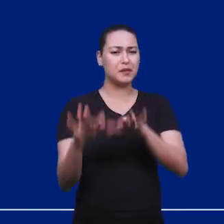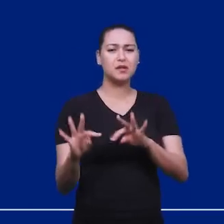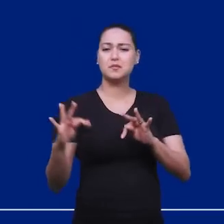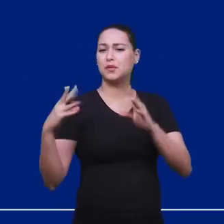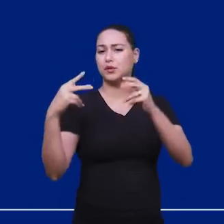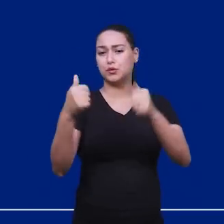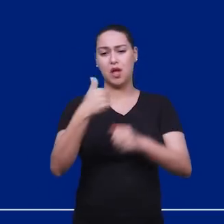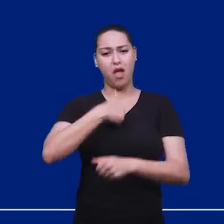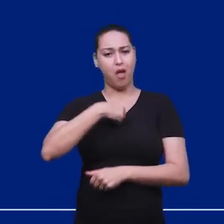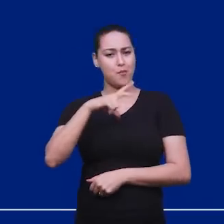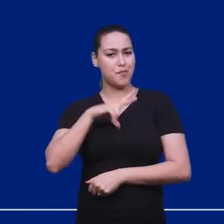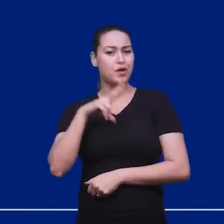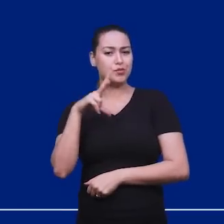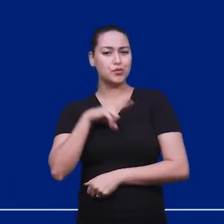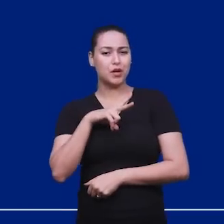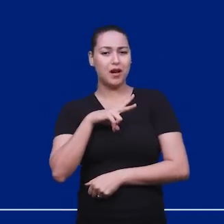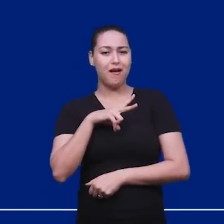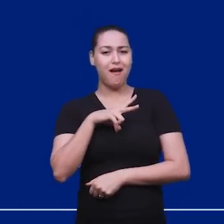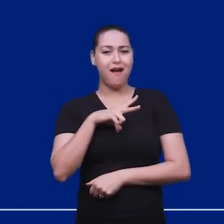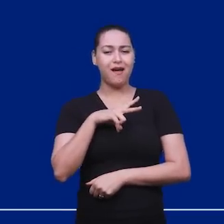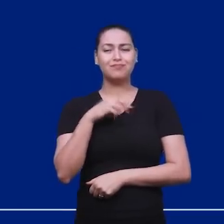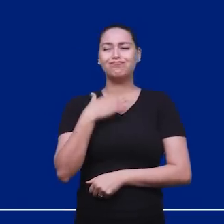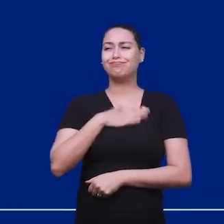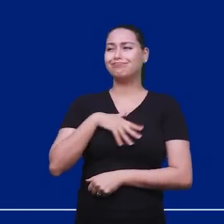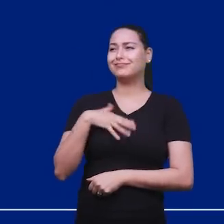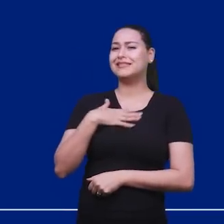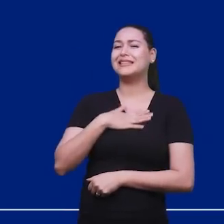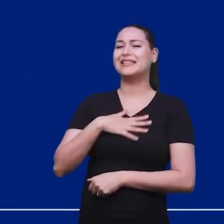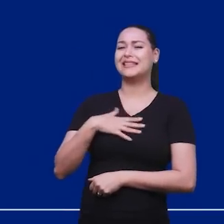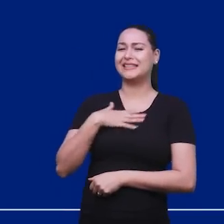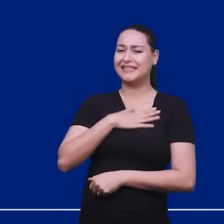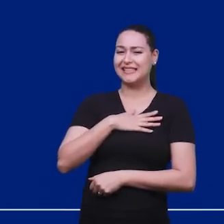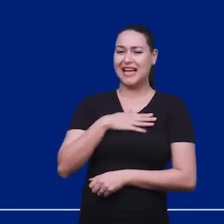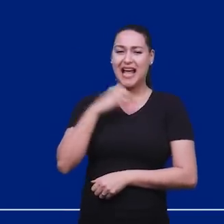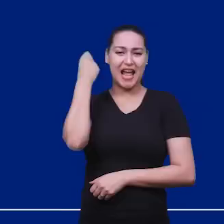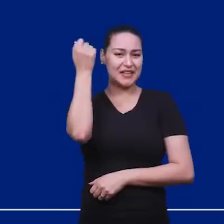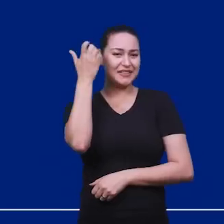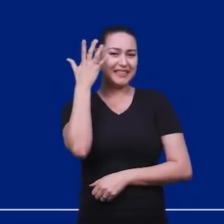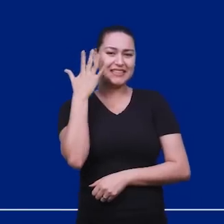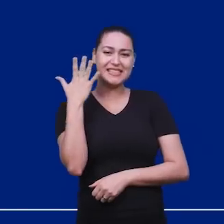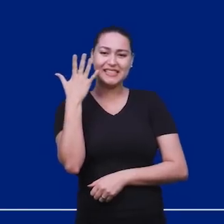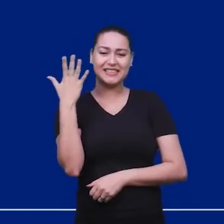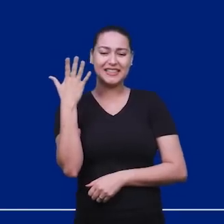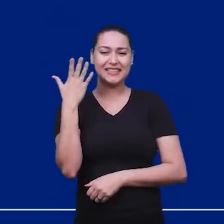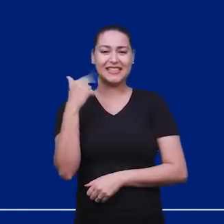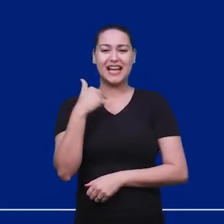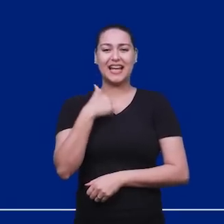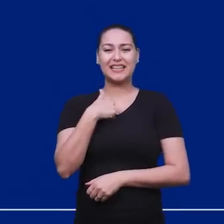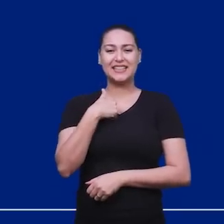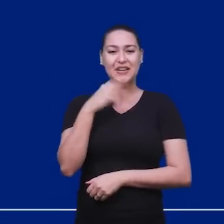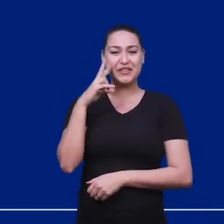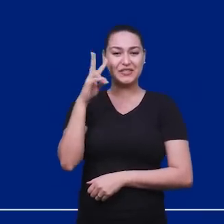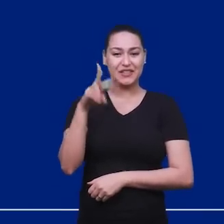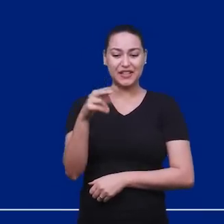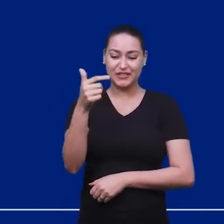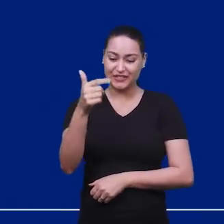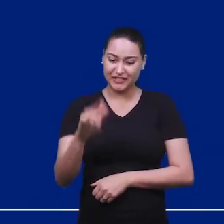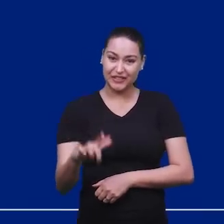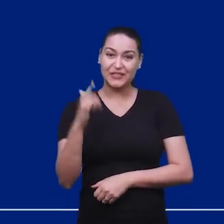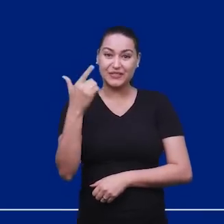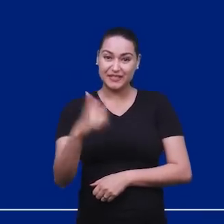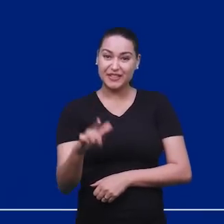para todos. Eu, em particular, me regozijo com as revelações recebidas e volto a